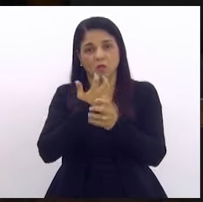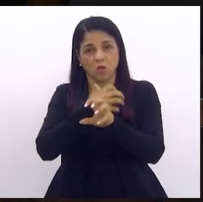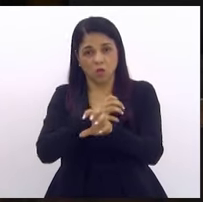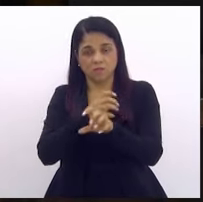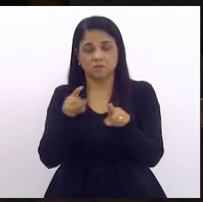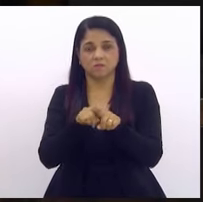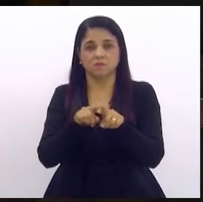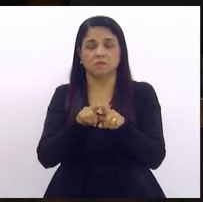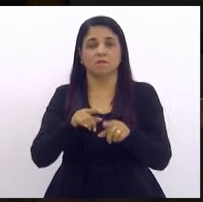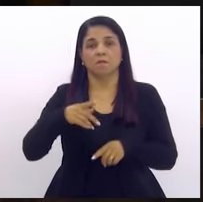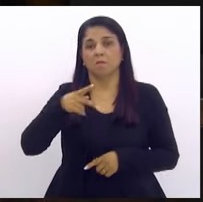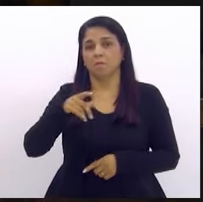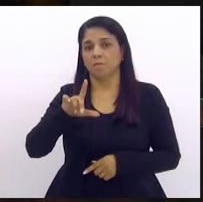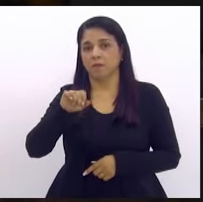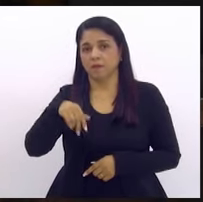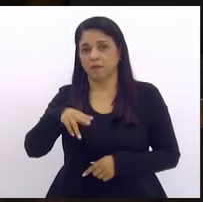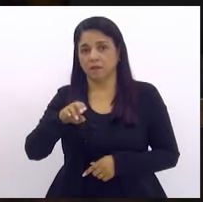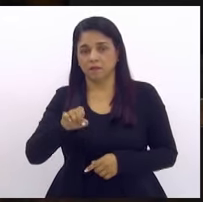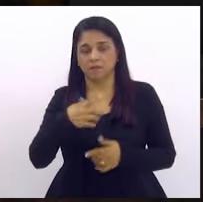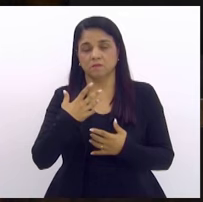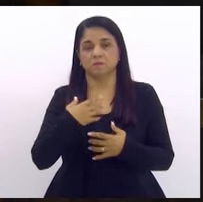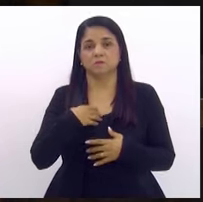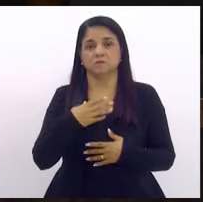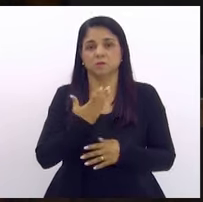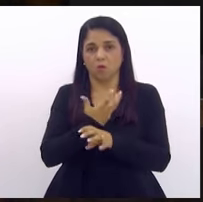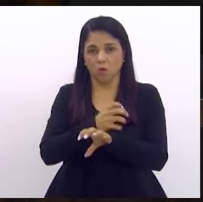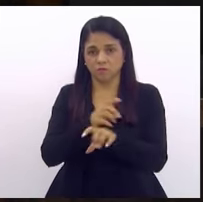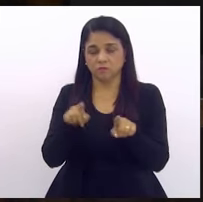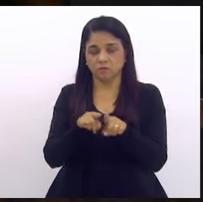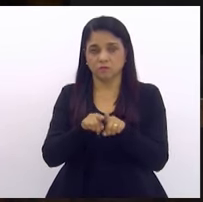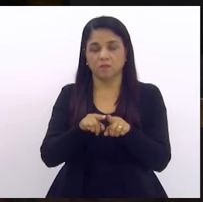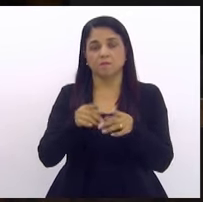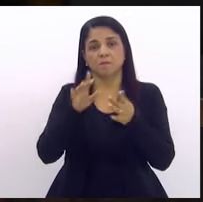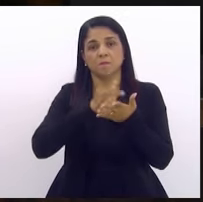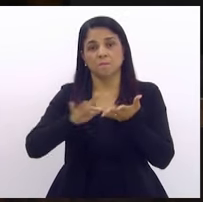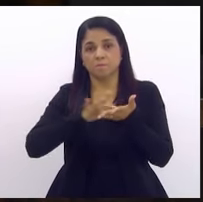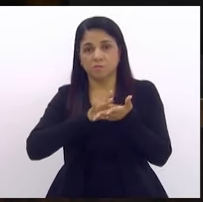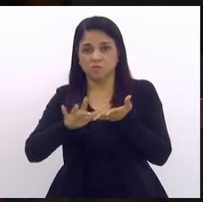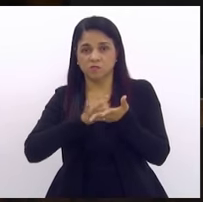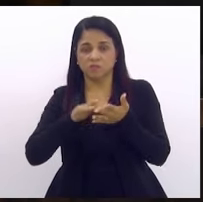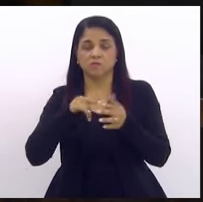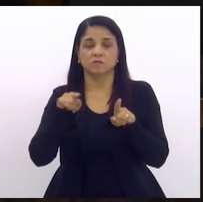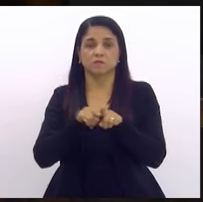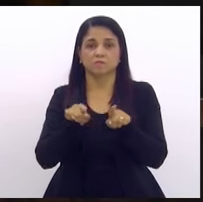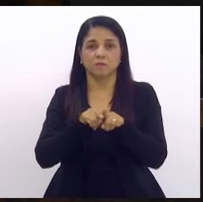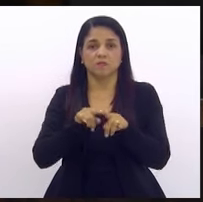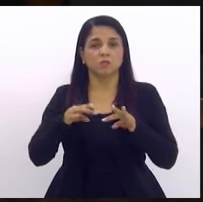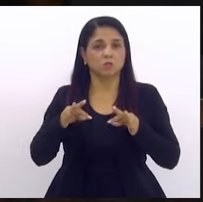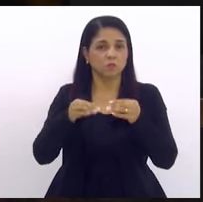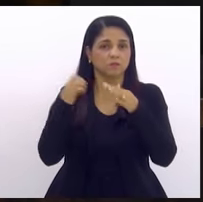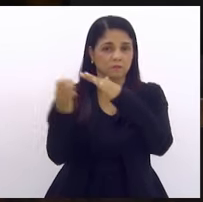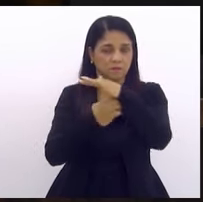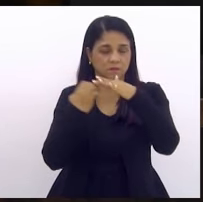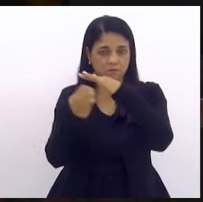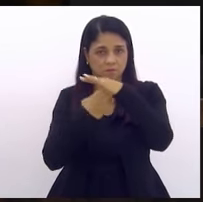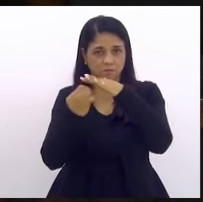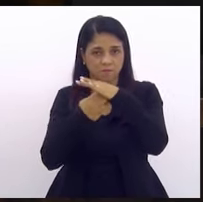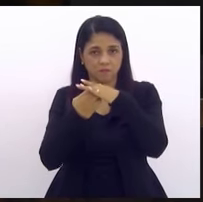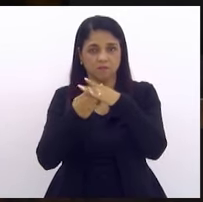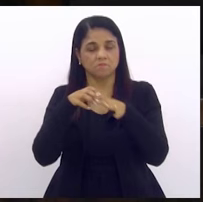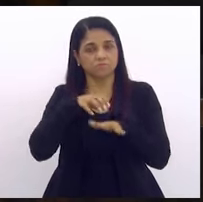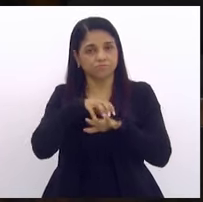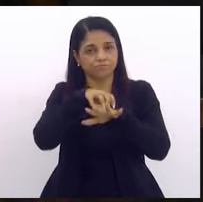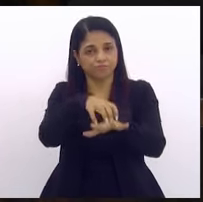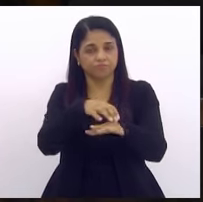plaquetas e órgãos, por meio da fixação de cartazes ou mídia eletrônica, quando houver, em todas as empresas concessionárias de